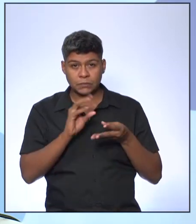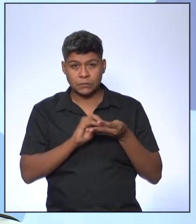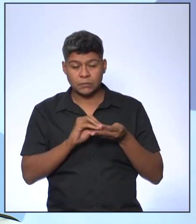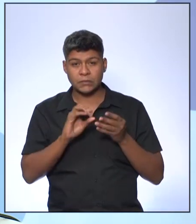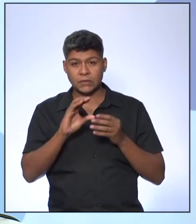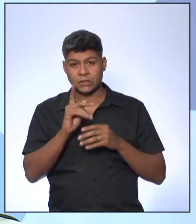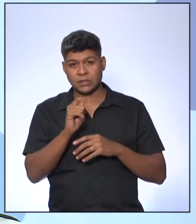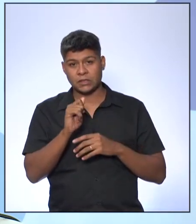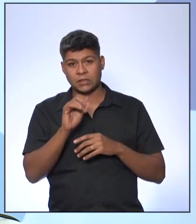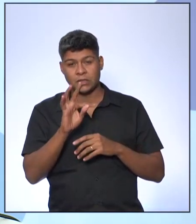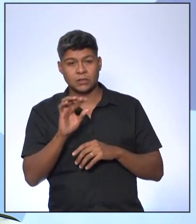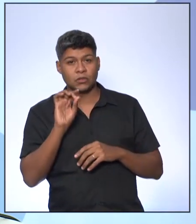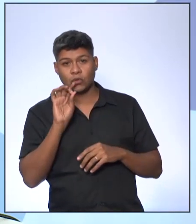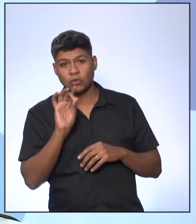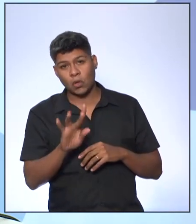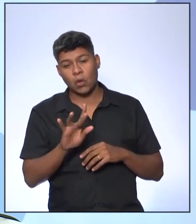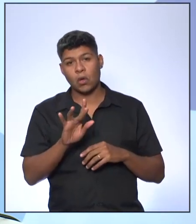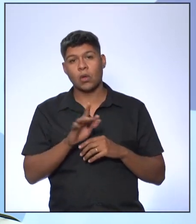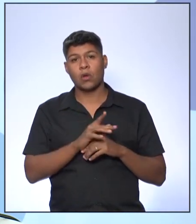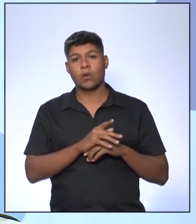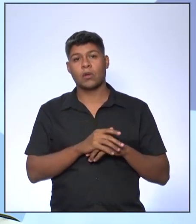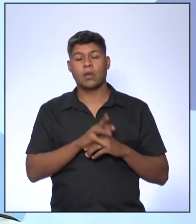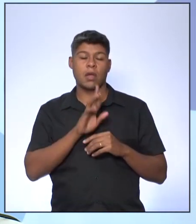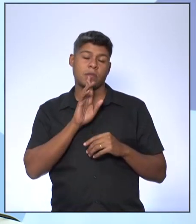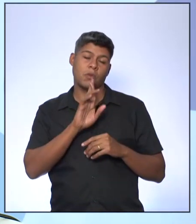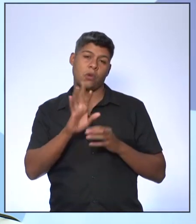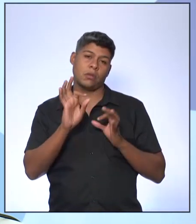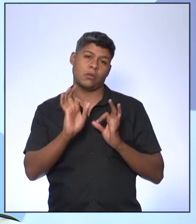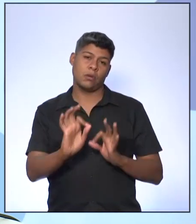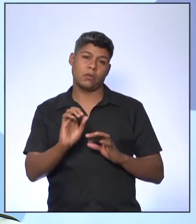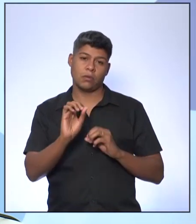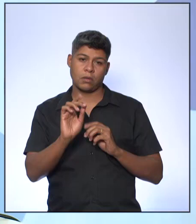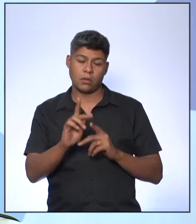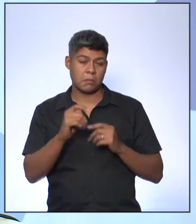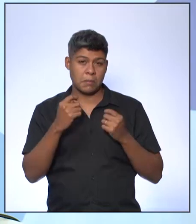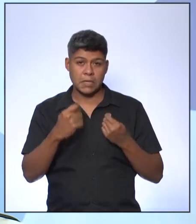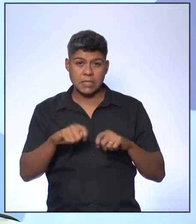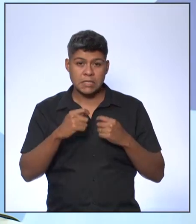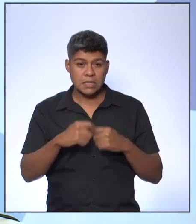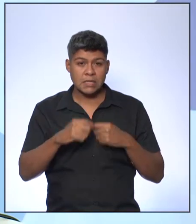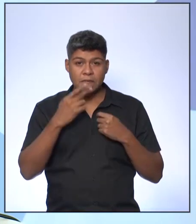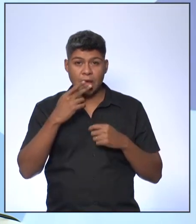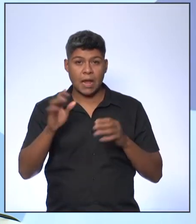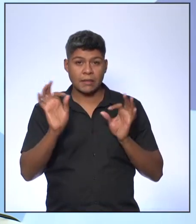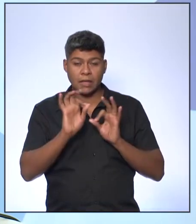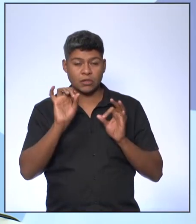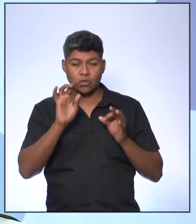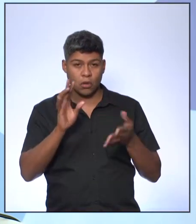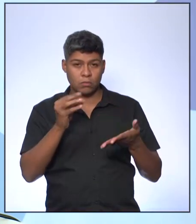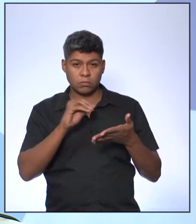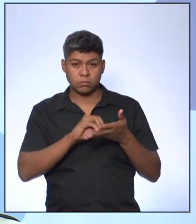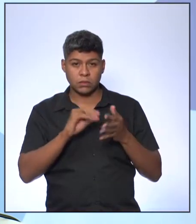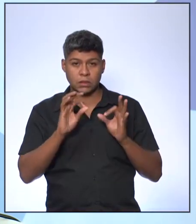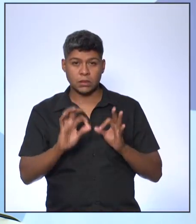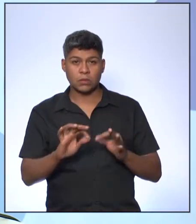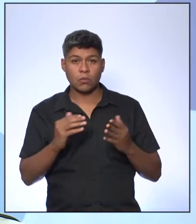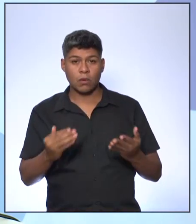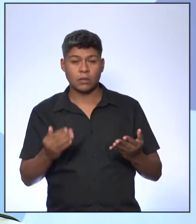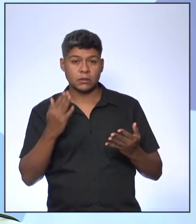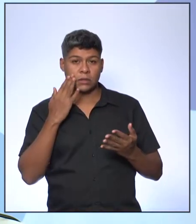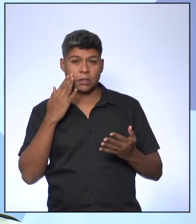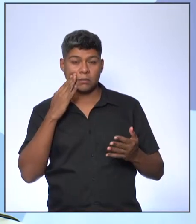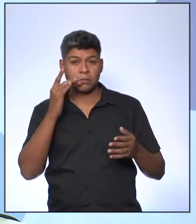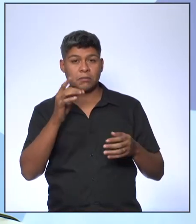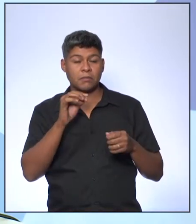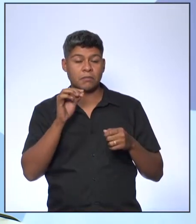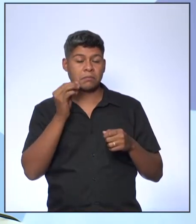chat apenas aí a alternativa correta, tá bom? Não isso. precisa falar mais nada, só coloca aí a alternativa correta. Eu quero ver